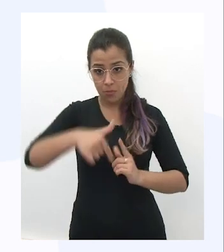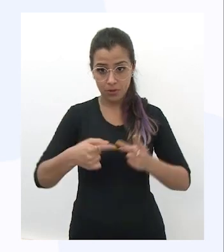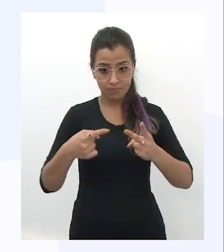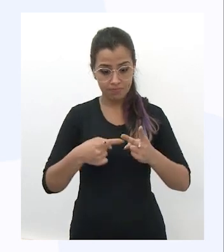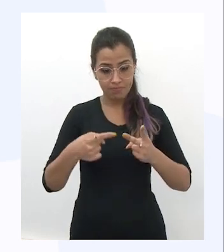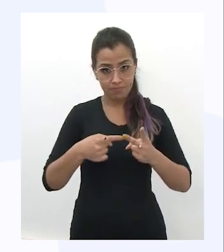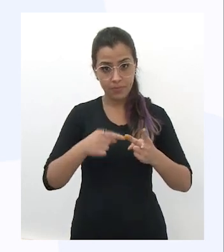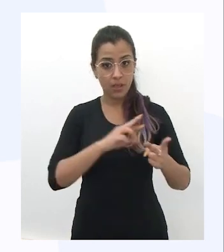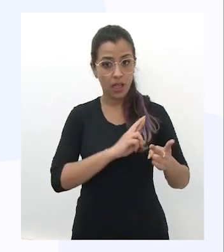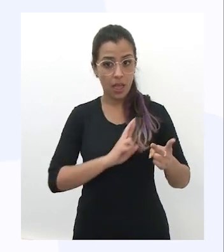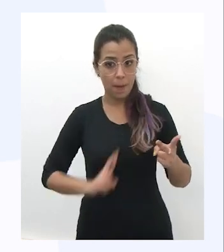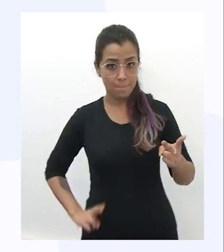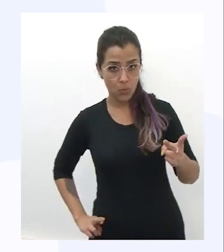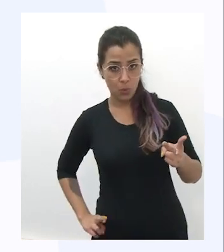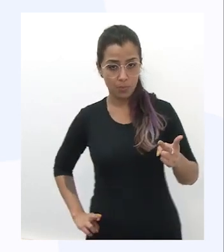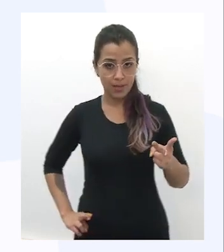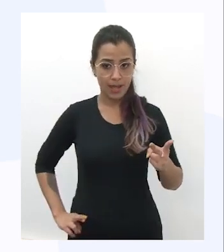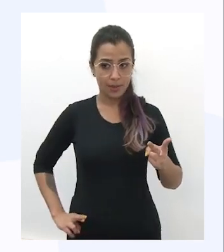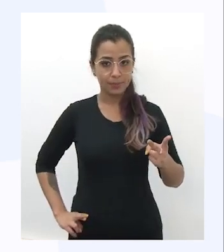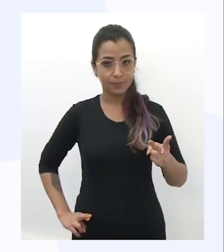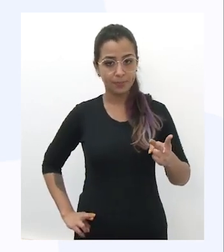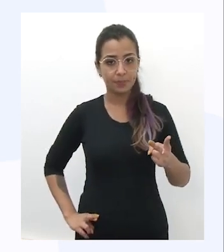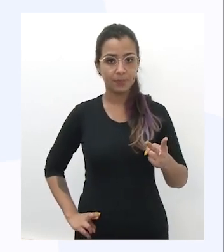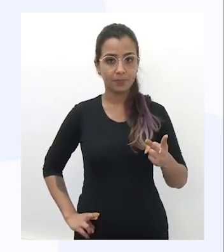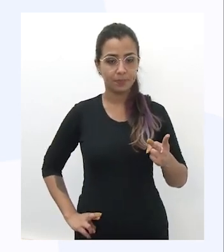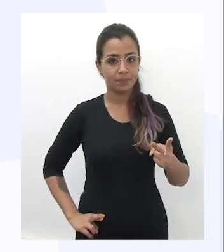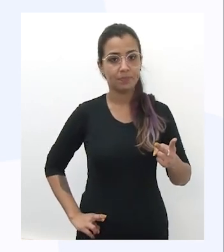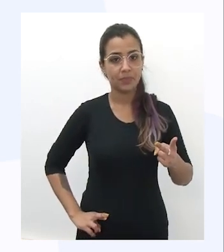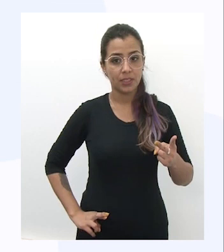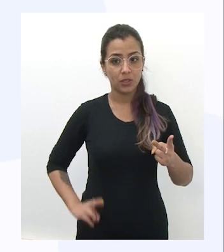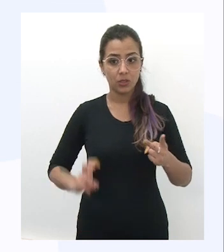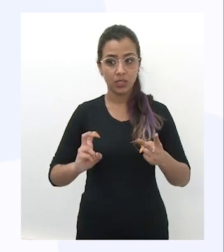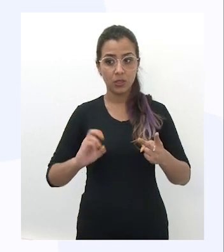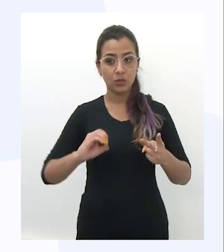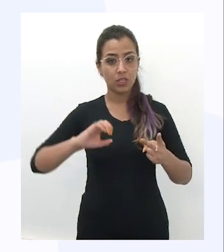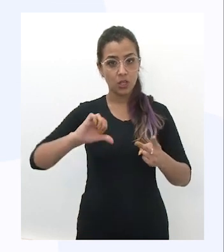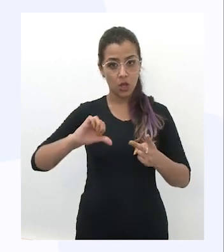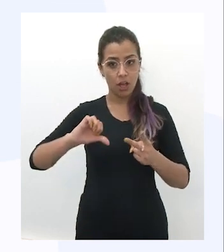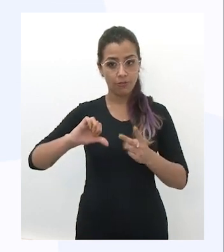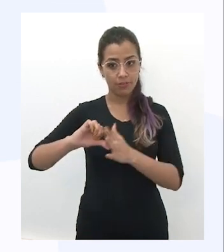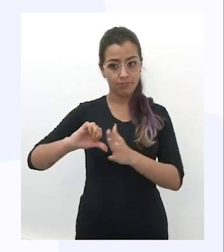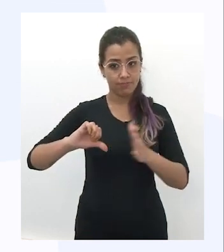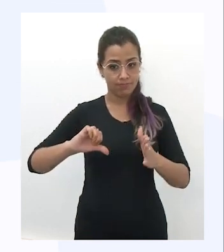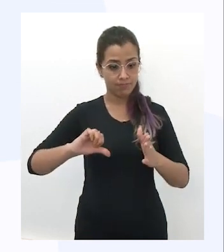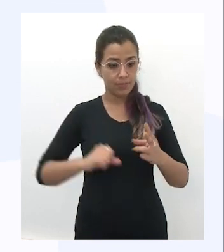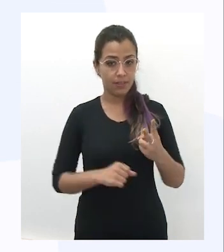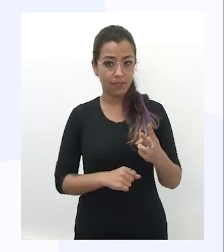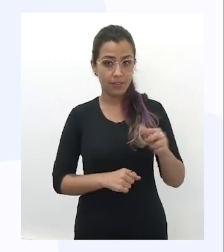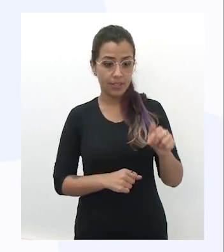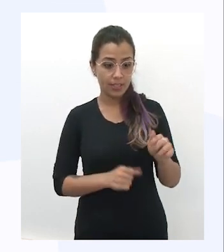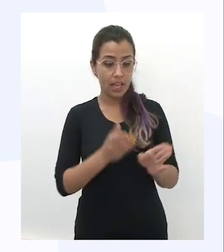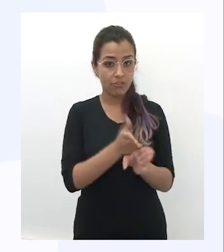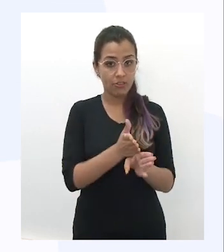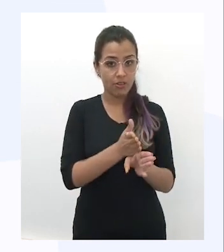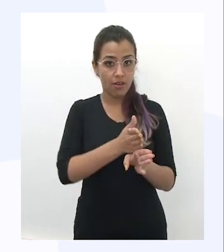nova organização política, que é a República, de 509 a.C. a 27